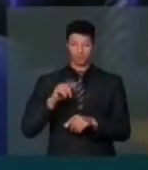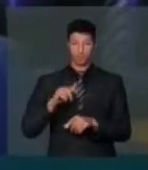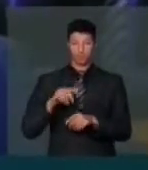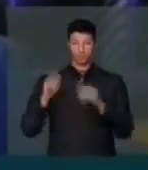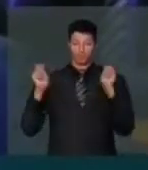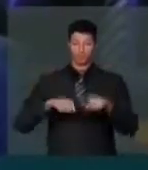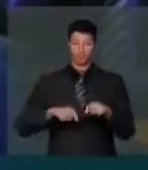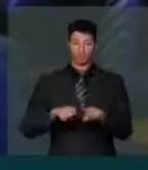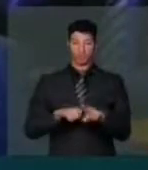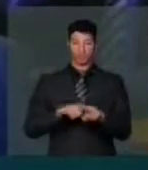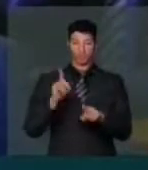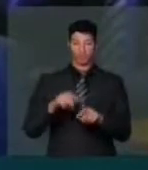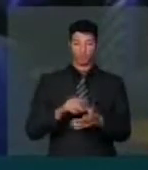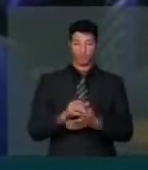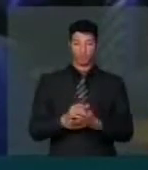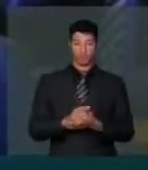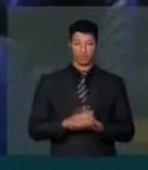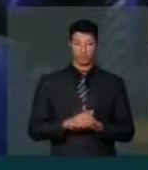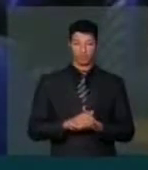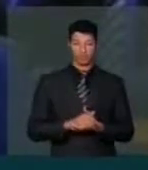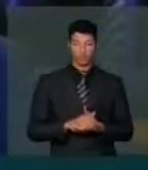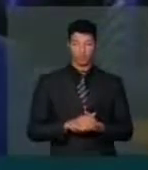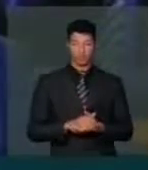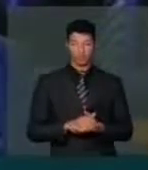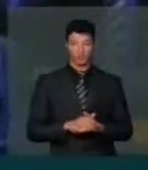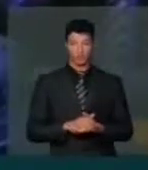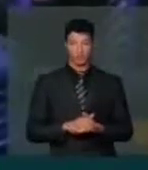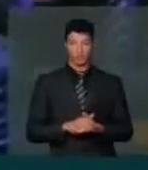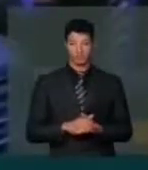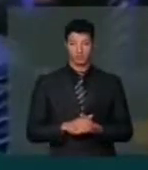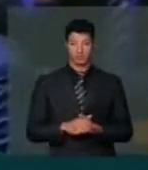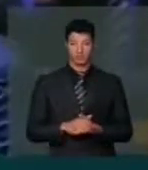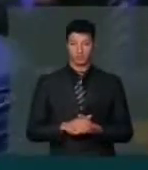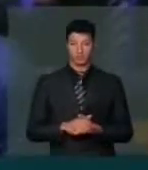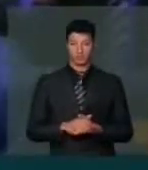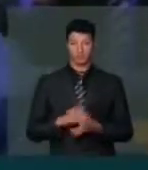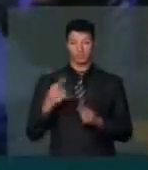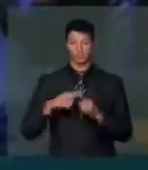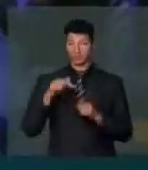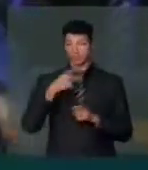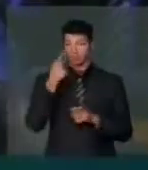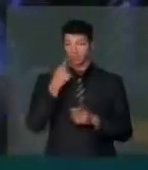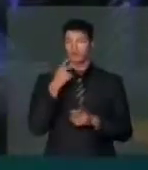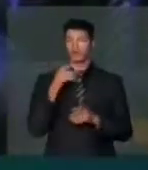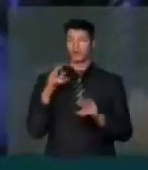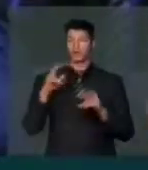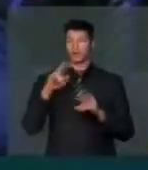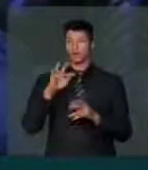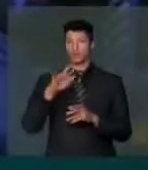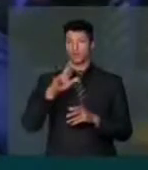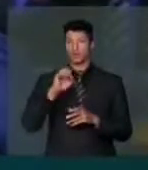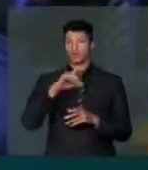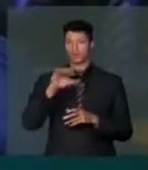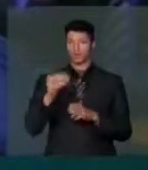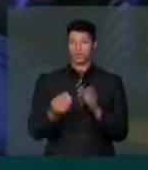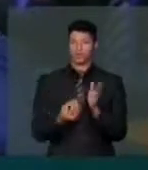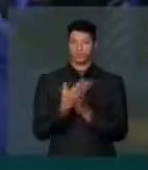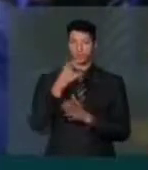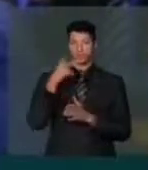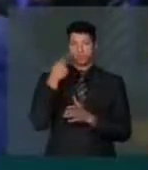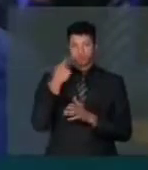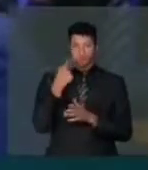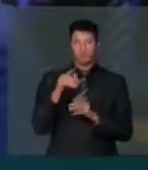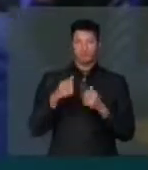essa possibilidade está sendo vetada nesse texto aqui, porque aqui diz fusão, incorporação, criação de novo